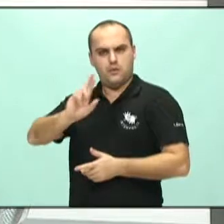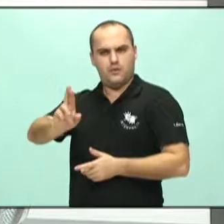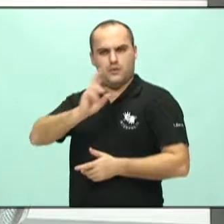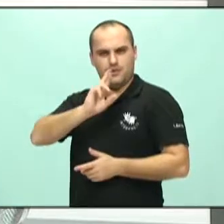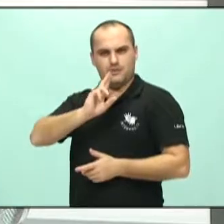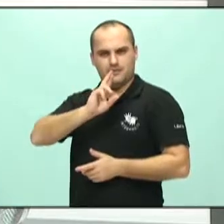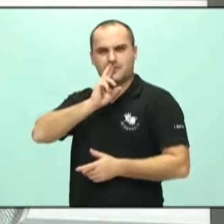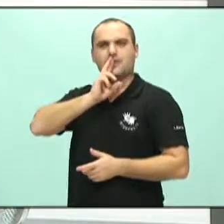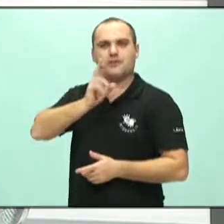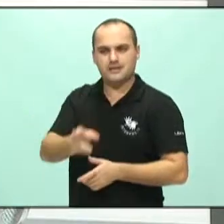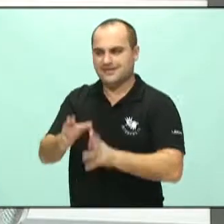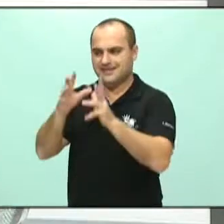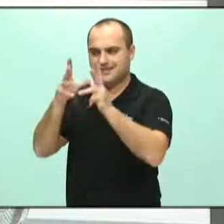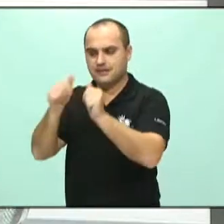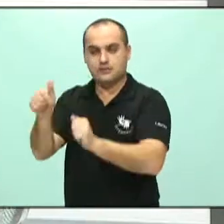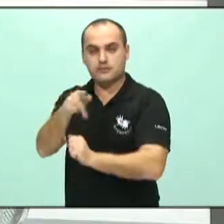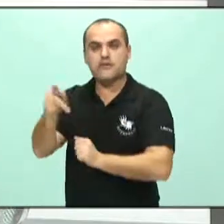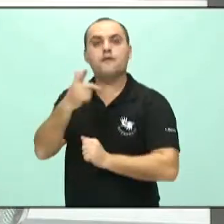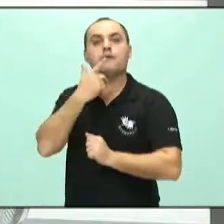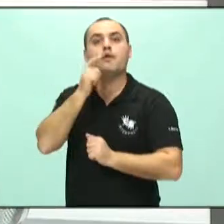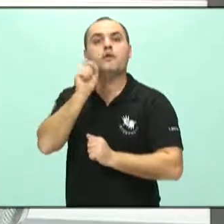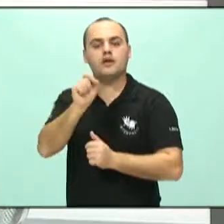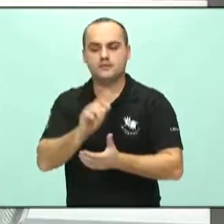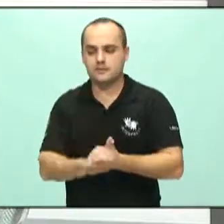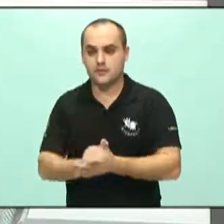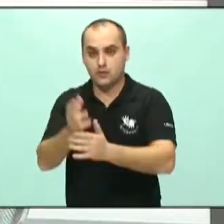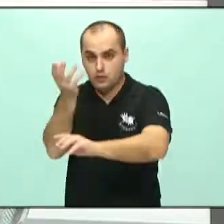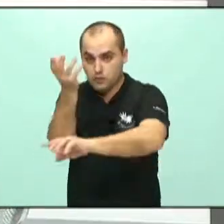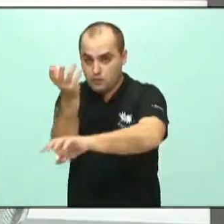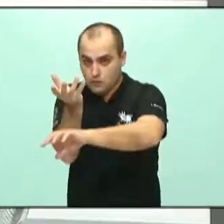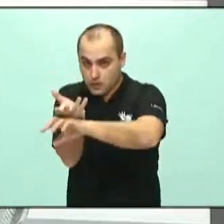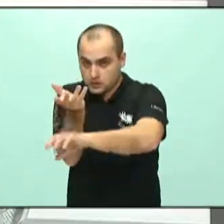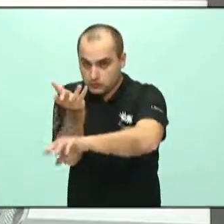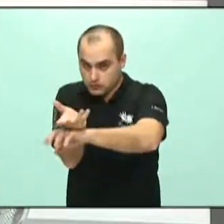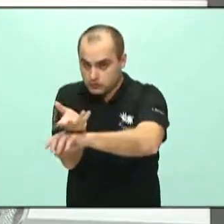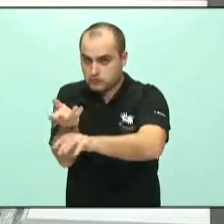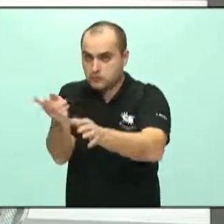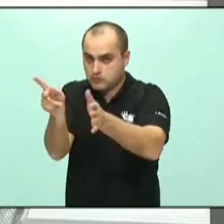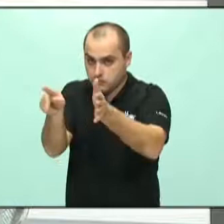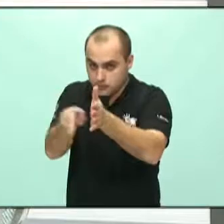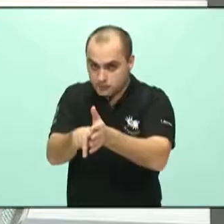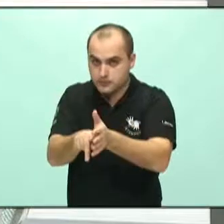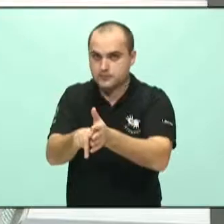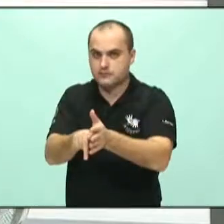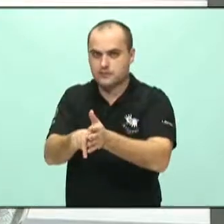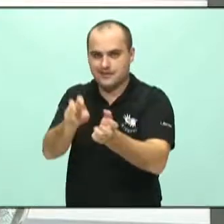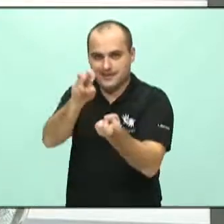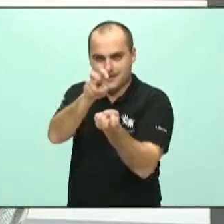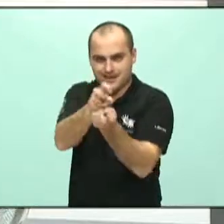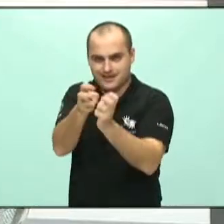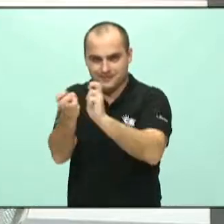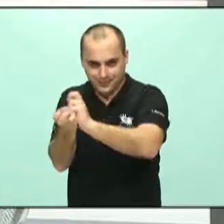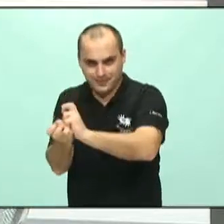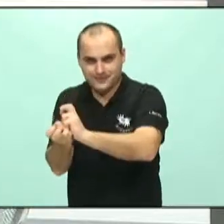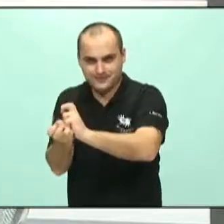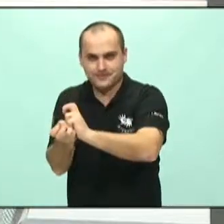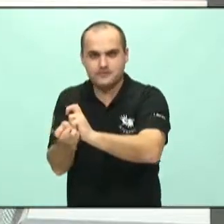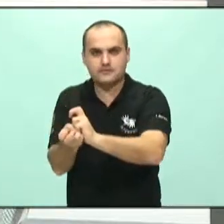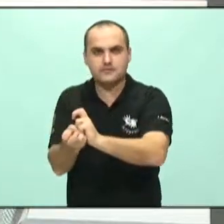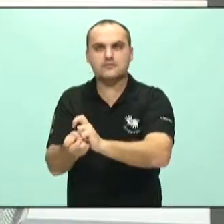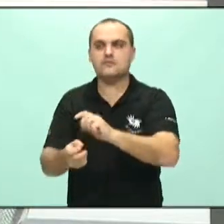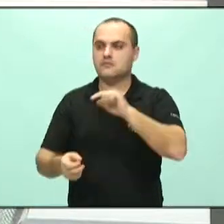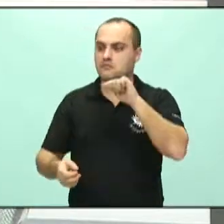eles avaliaram que o conteúdo a respeito, porque o conteúdo a respeito de capoeira